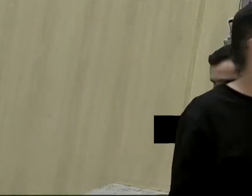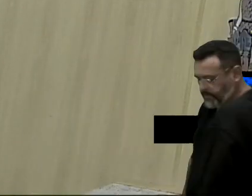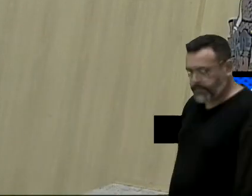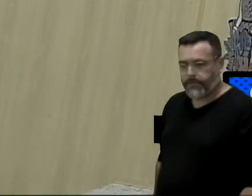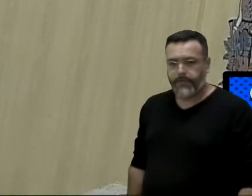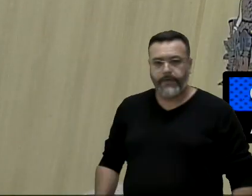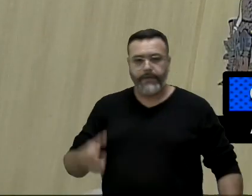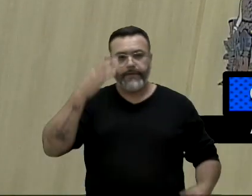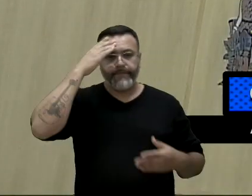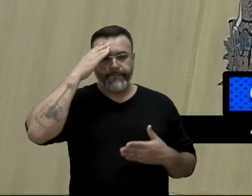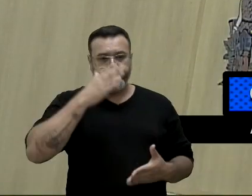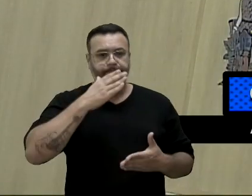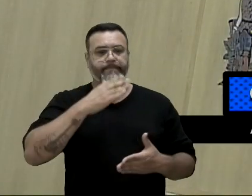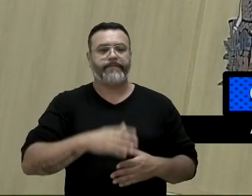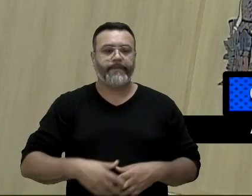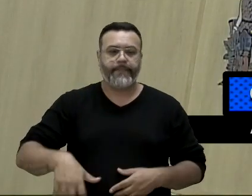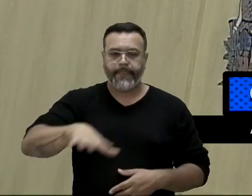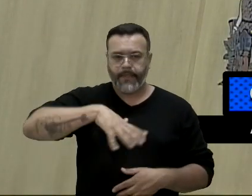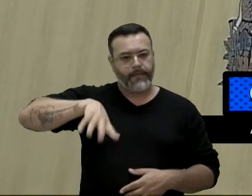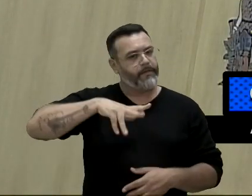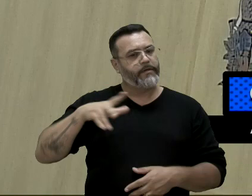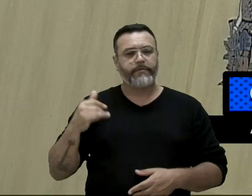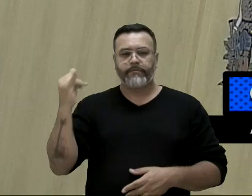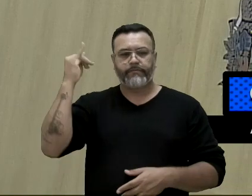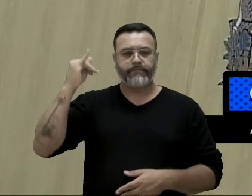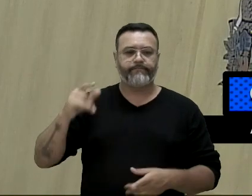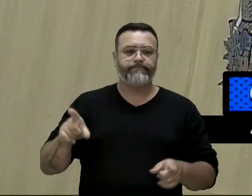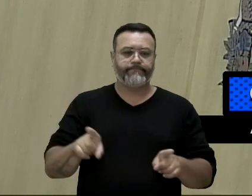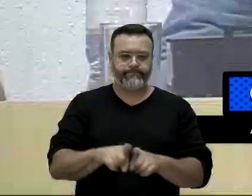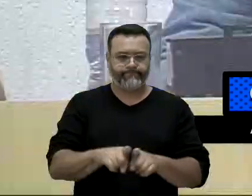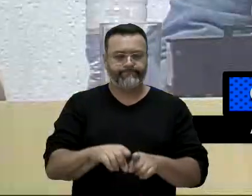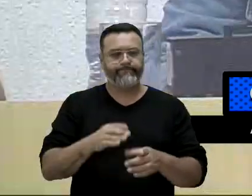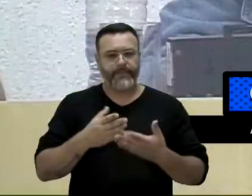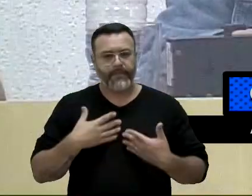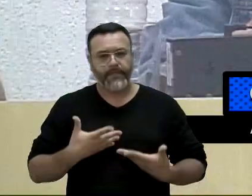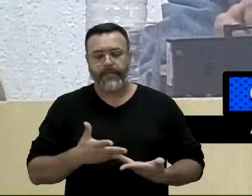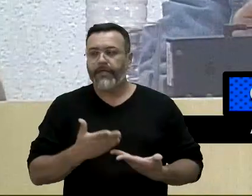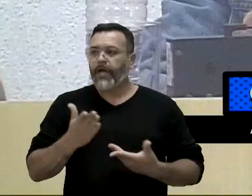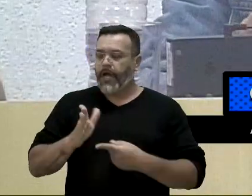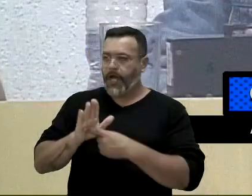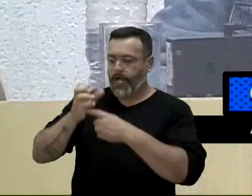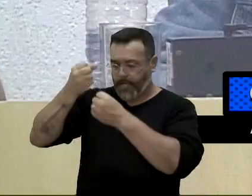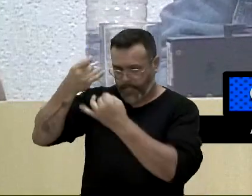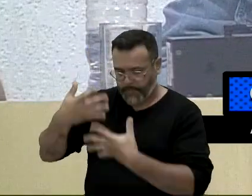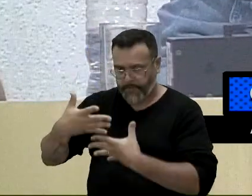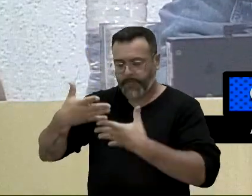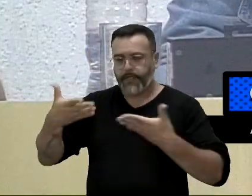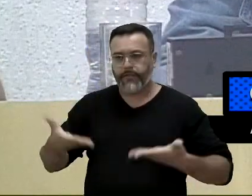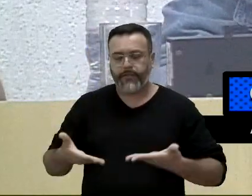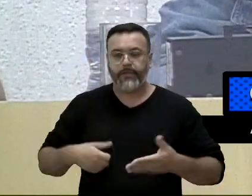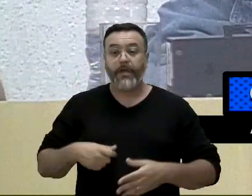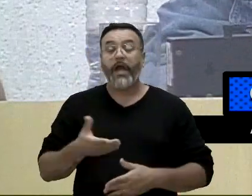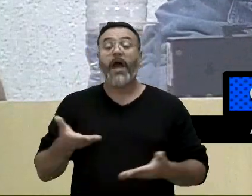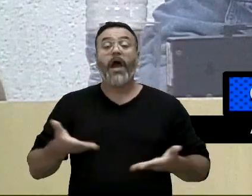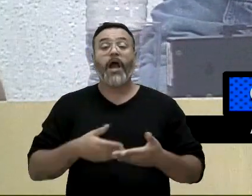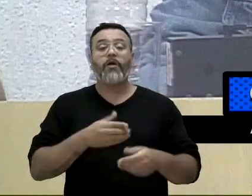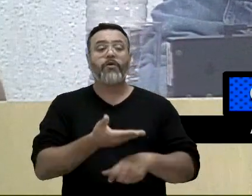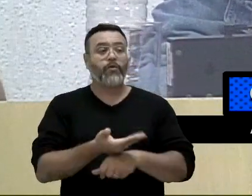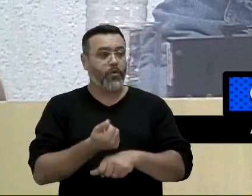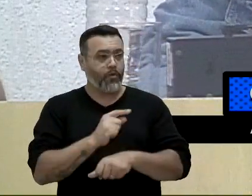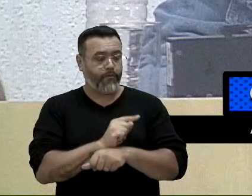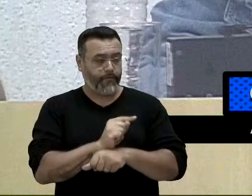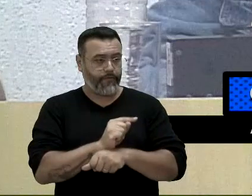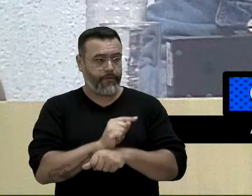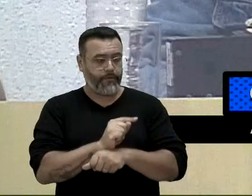Muito obrigada, professor. Muito importante também as suas colocações. Eu convido agora o presidente do Conselho Municipal de